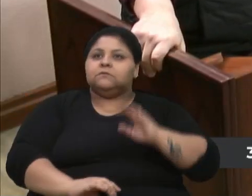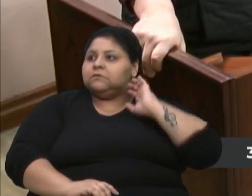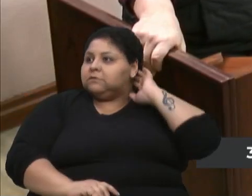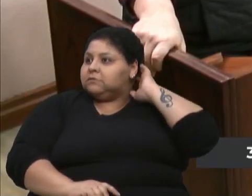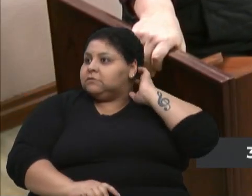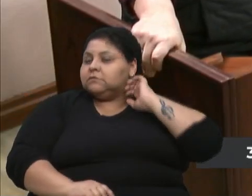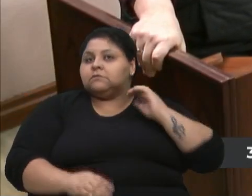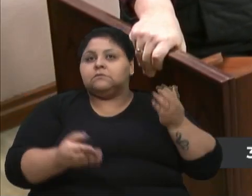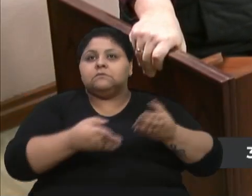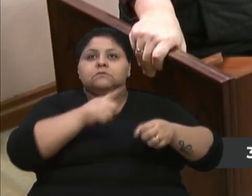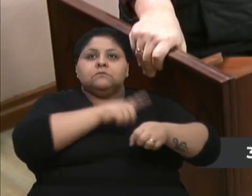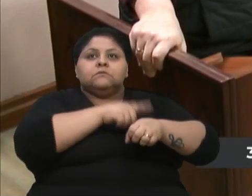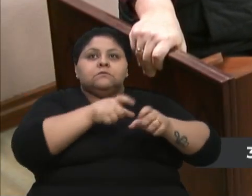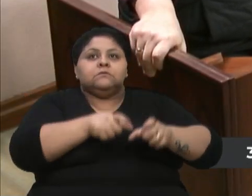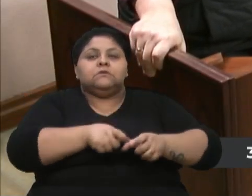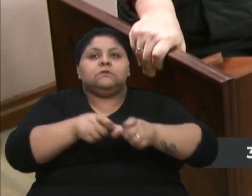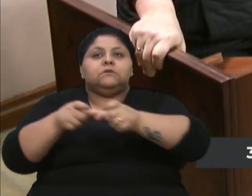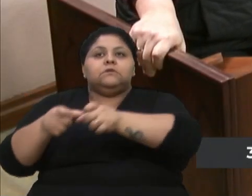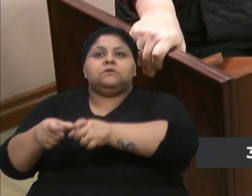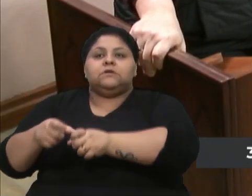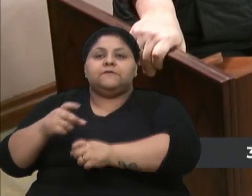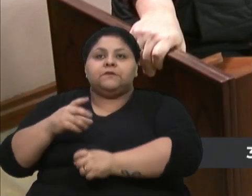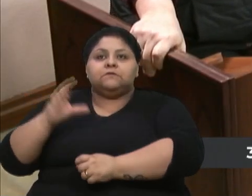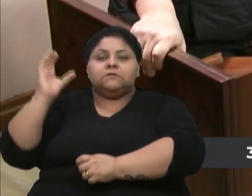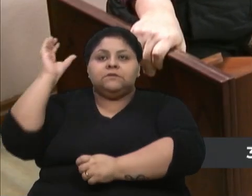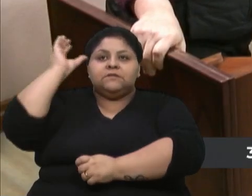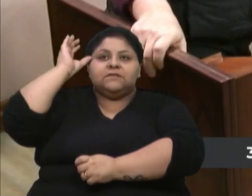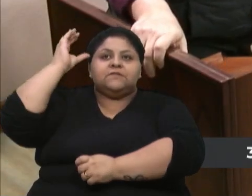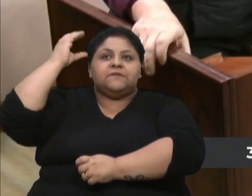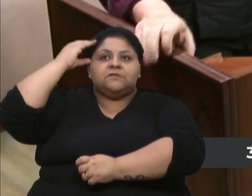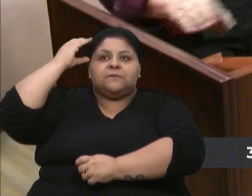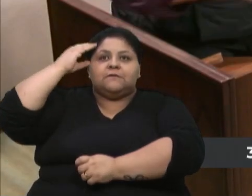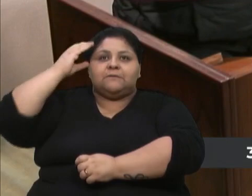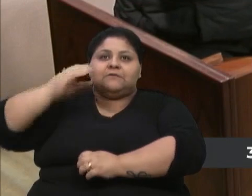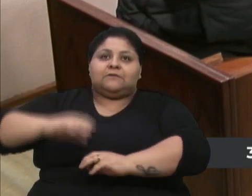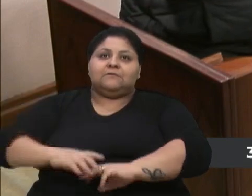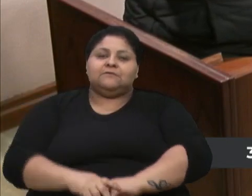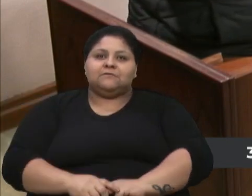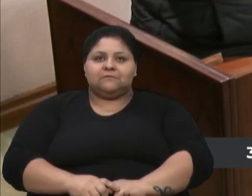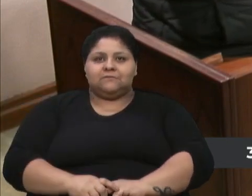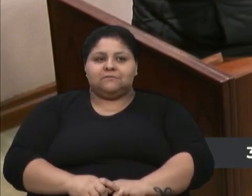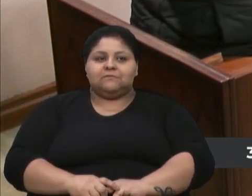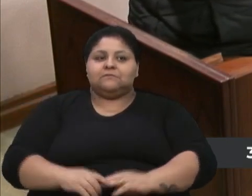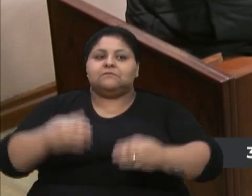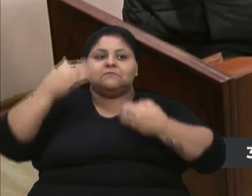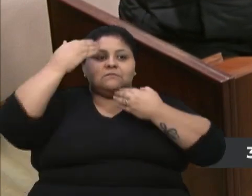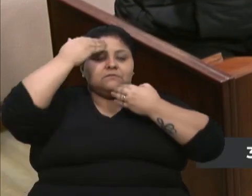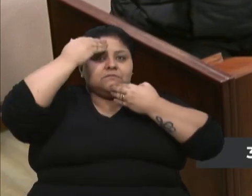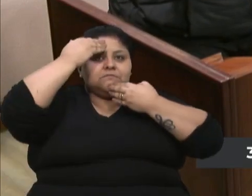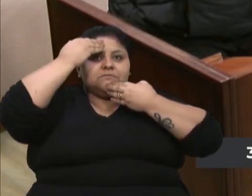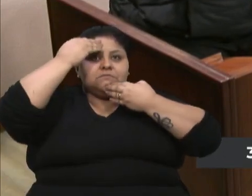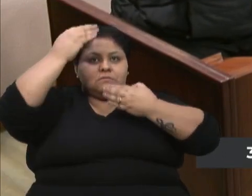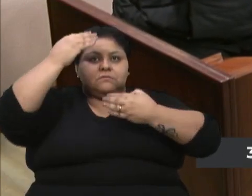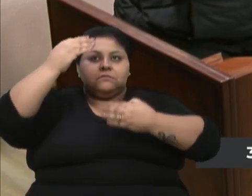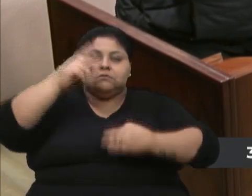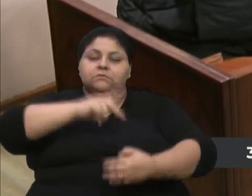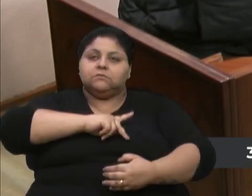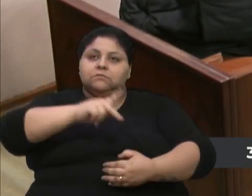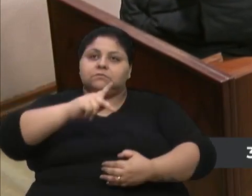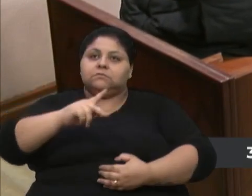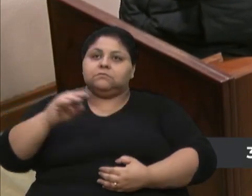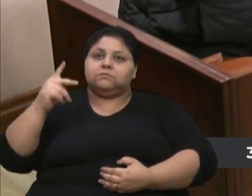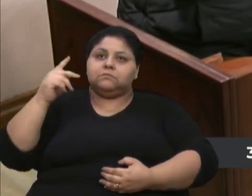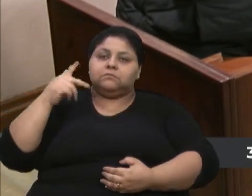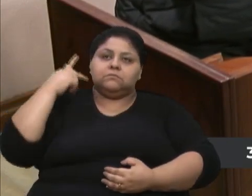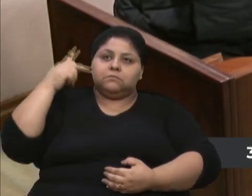Nesse momento, passo os trabalhos ao vice Cadore. Obrigado, presidente. Senhoras e senhores vereadores, eu, mais uma vez,